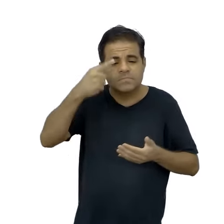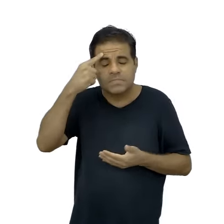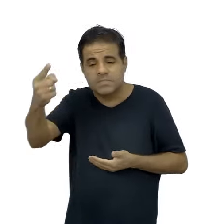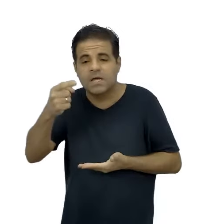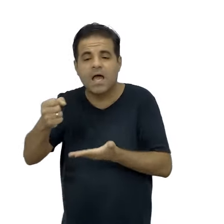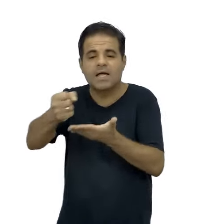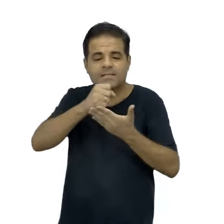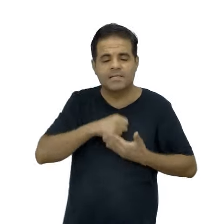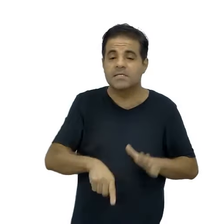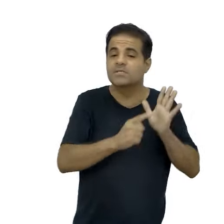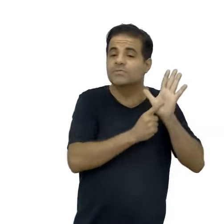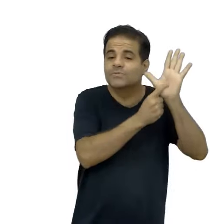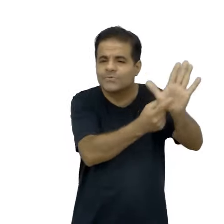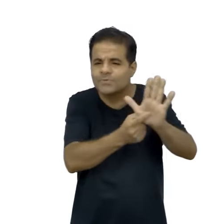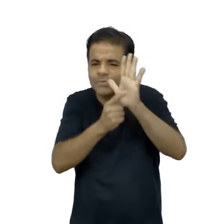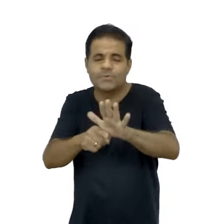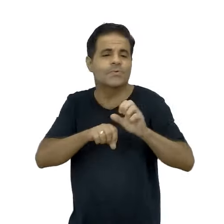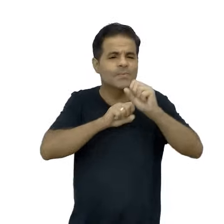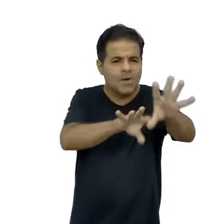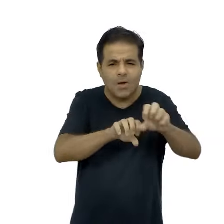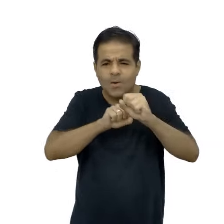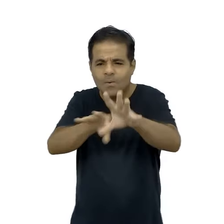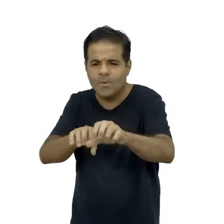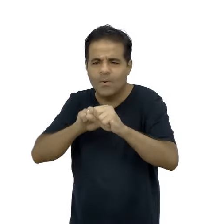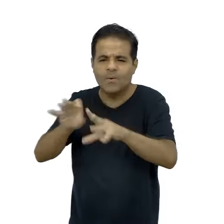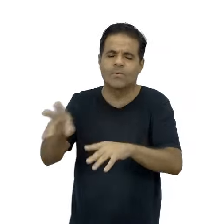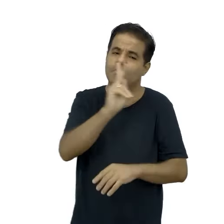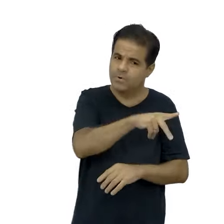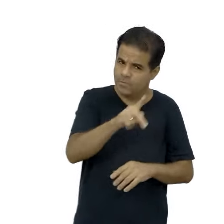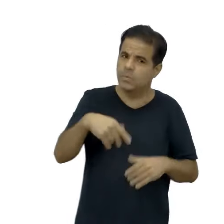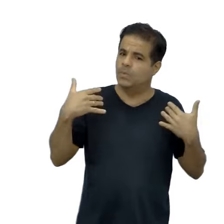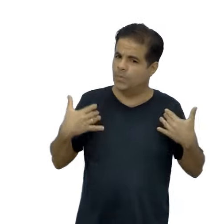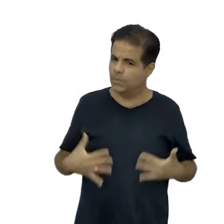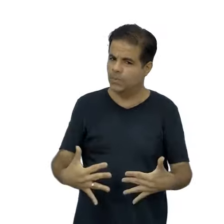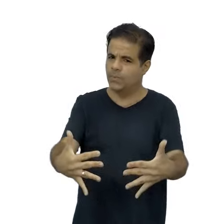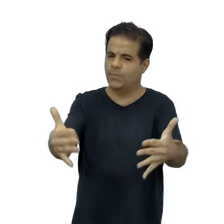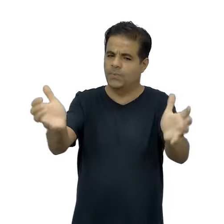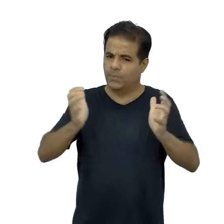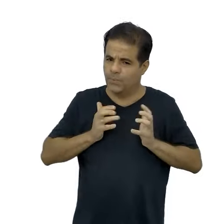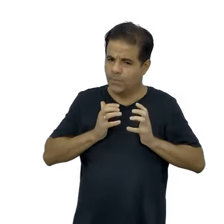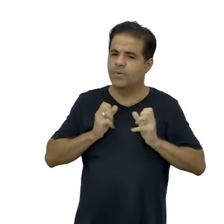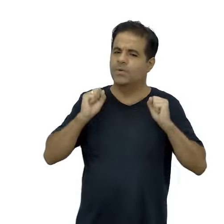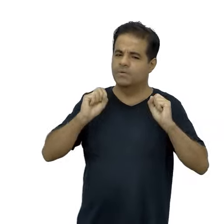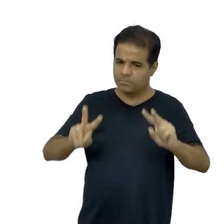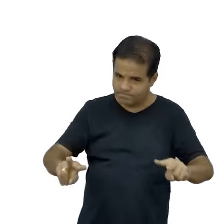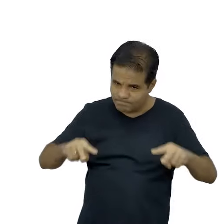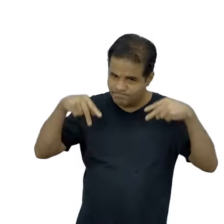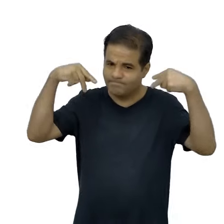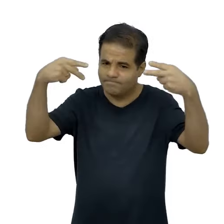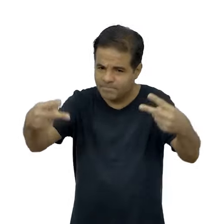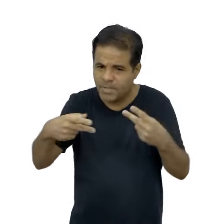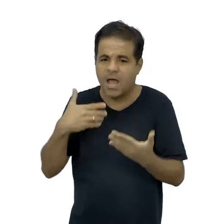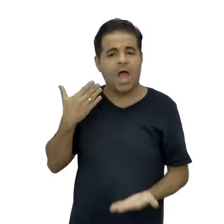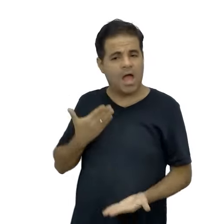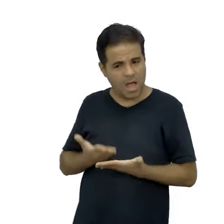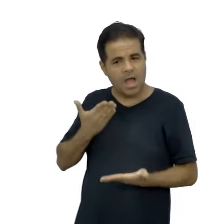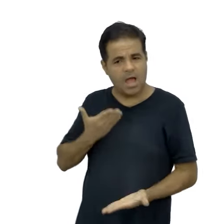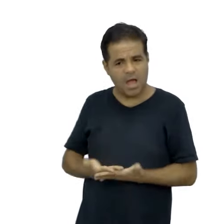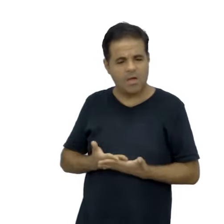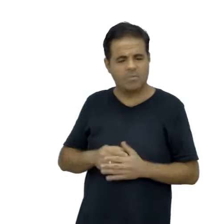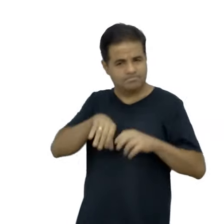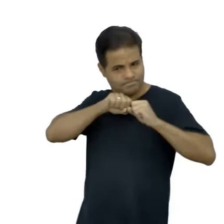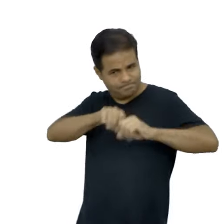trazer essas indicações, essas orientações aos professores é muito rica para que nós possamos desdobrar as nossas aulas com